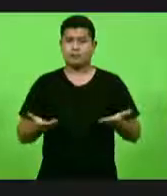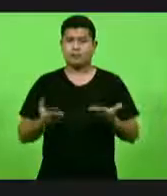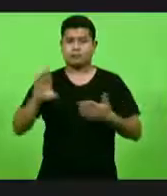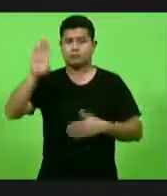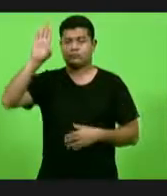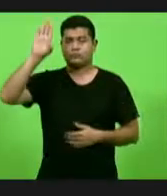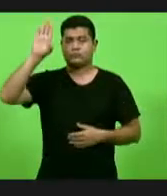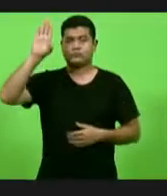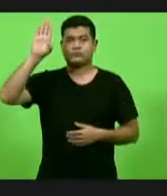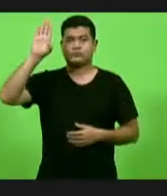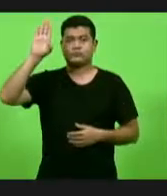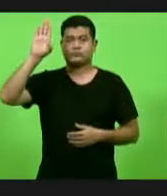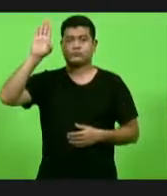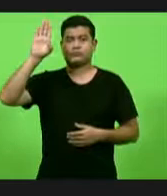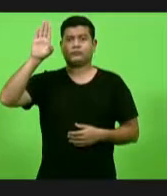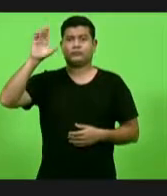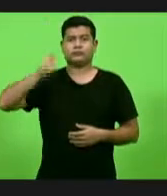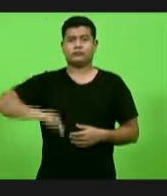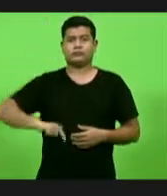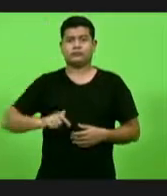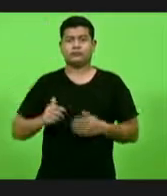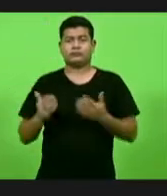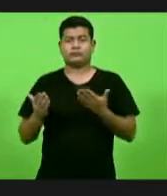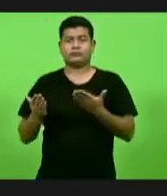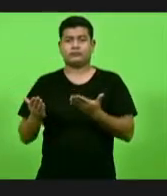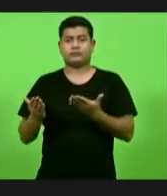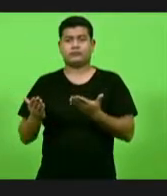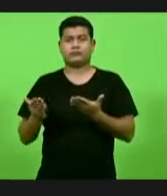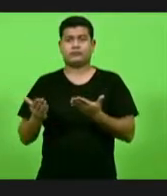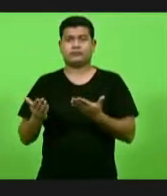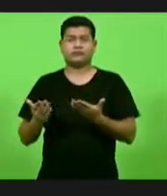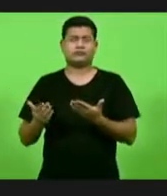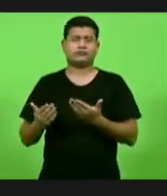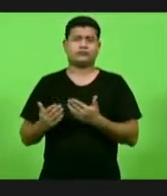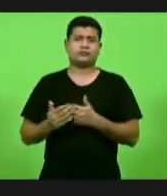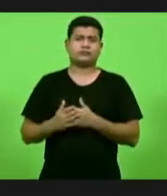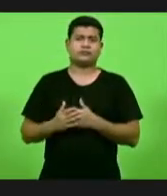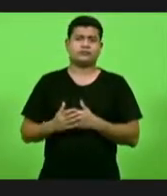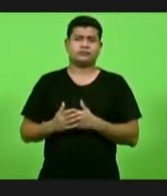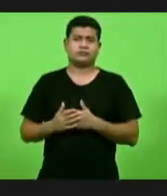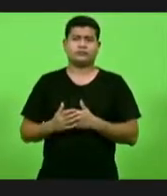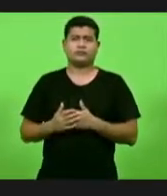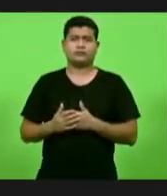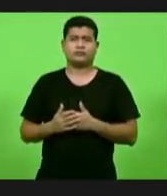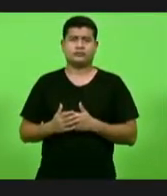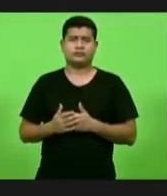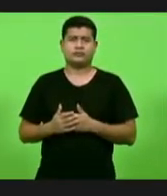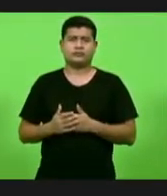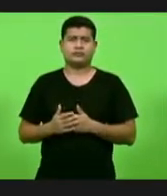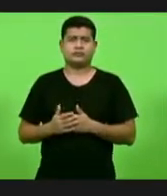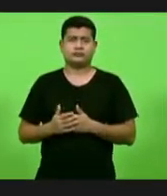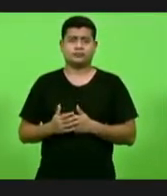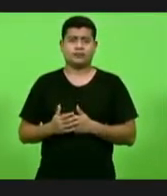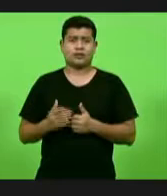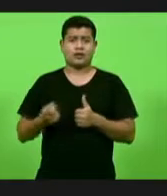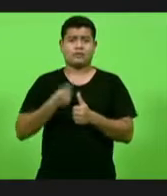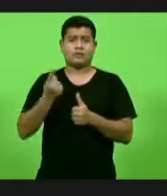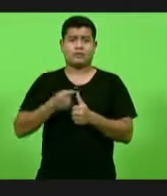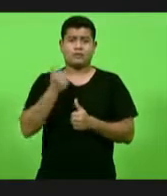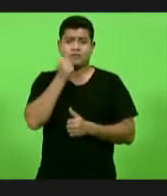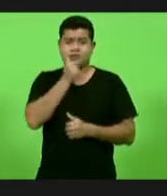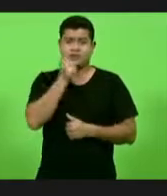Para discutir novamente, porque falaram concomitantemente, não sei quem falou antes. Preferência às mulheres. Com a palavra, deputada Ana